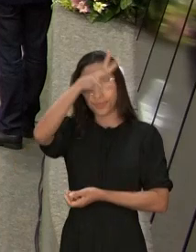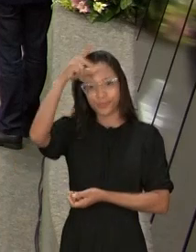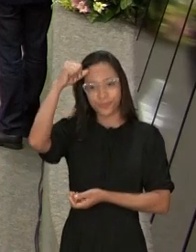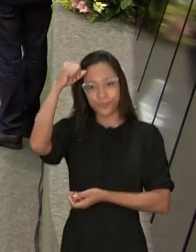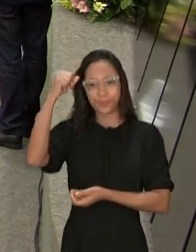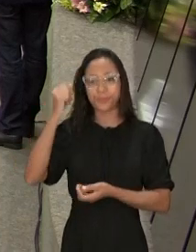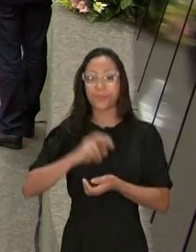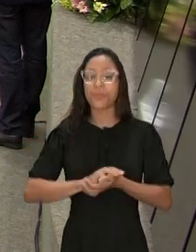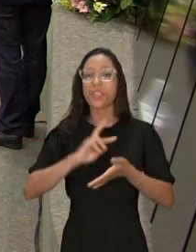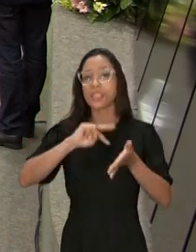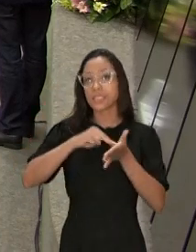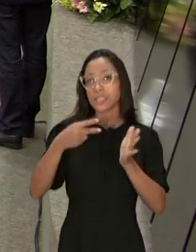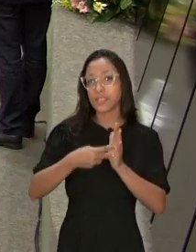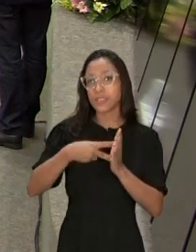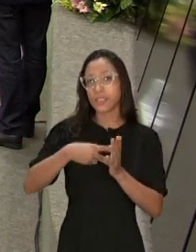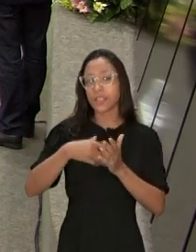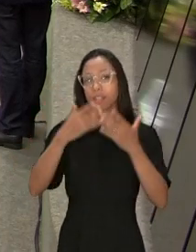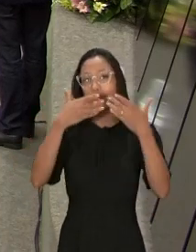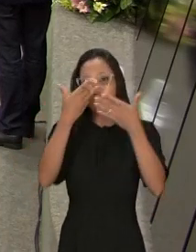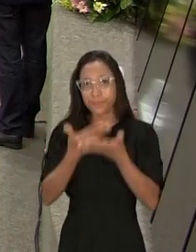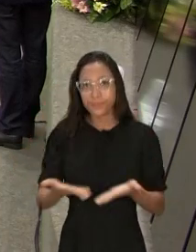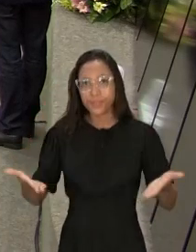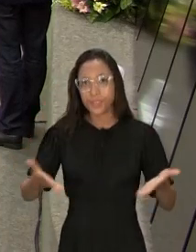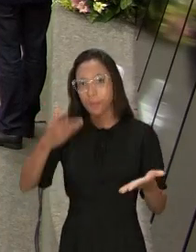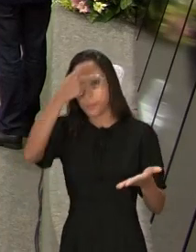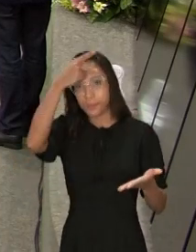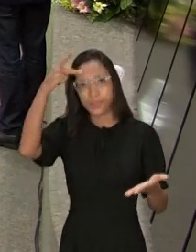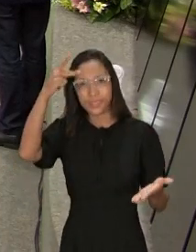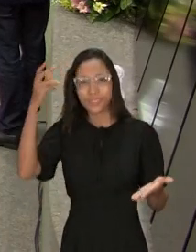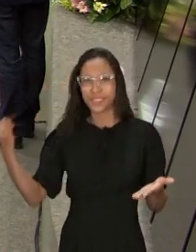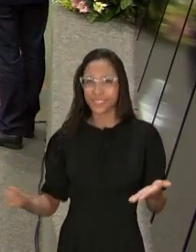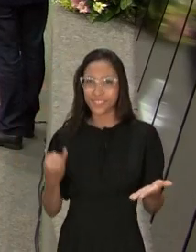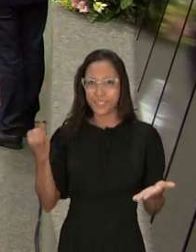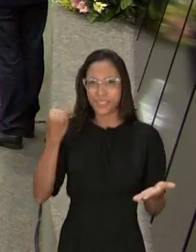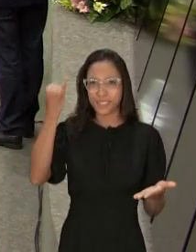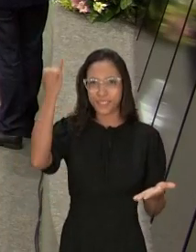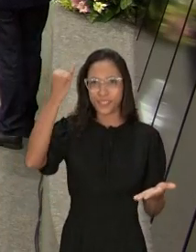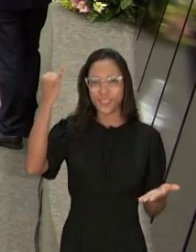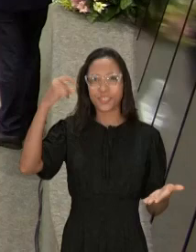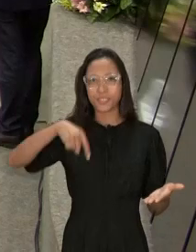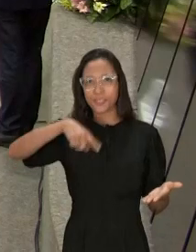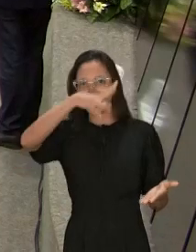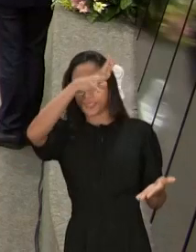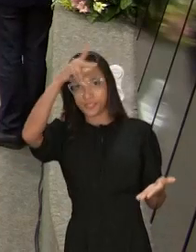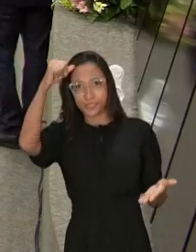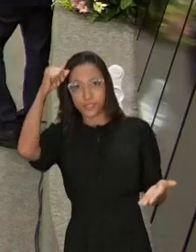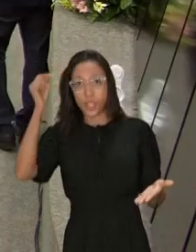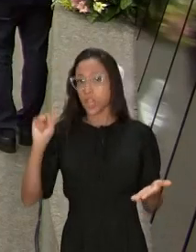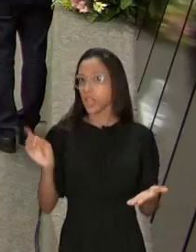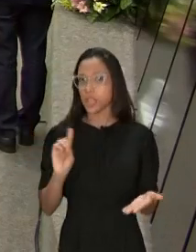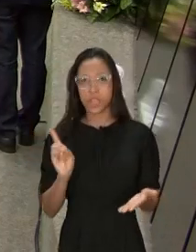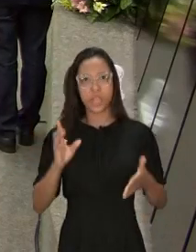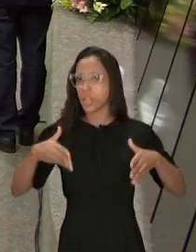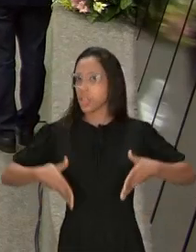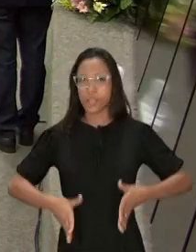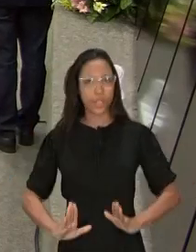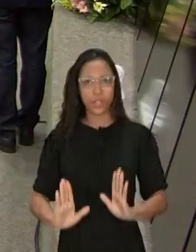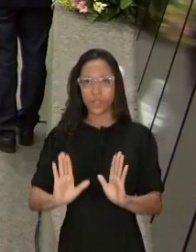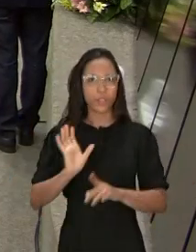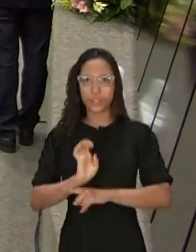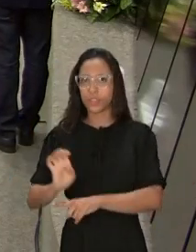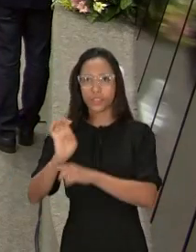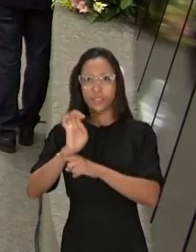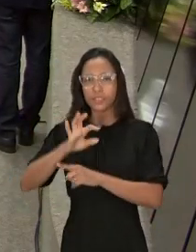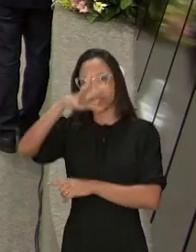destina-se a homenagear personalidades de notório reconhecimento público que não tenham nascido no estado de Mato Grosso.